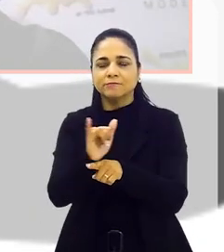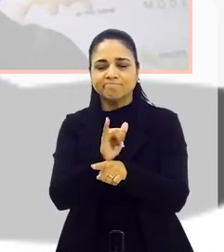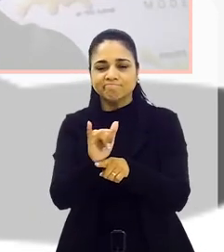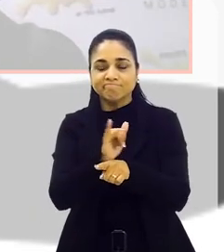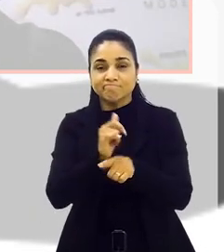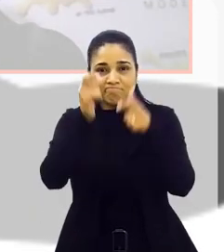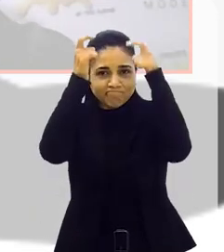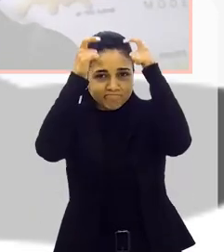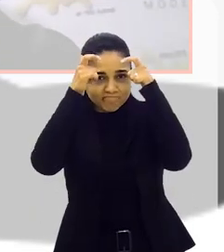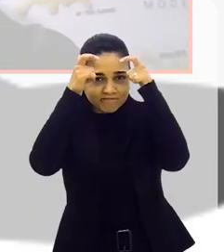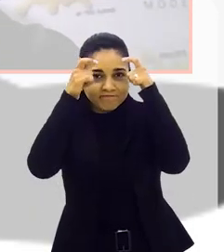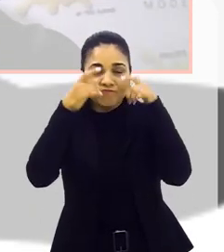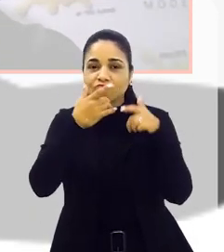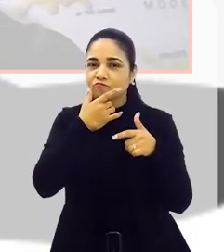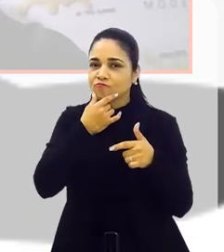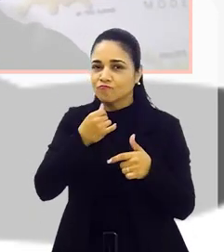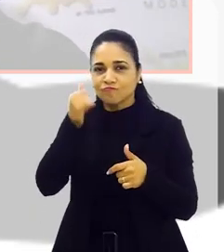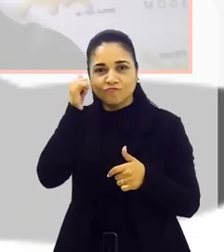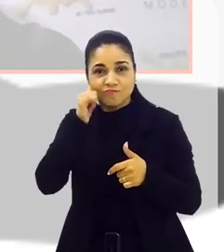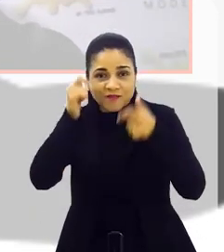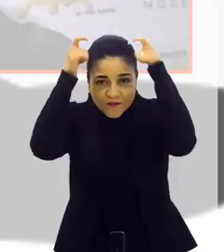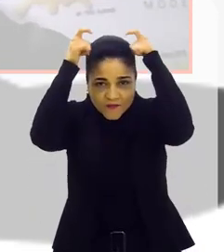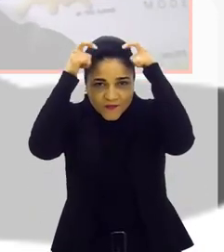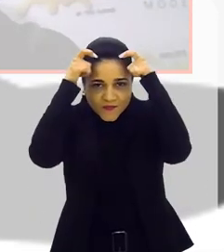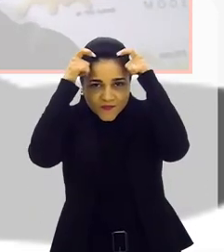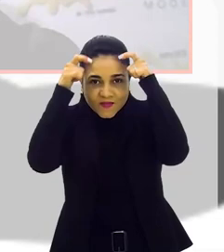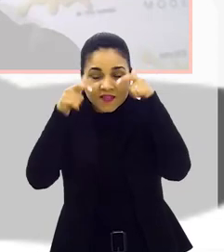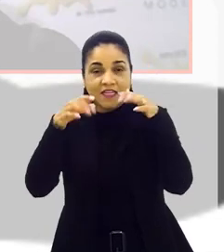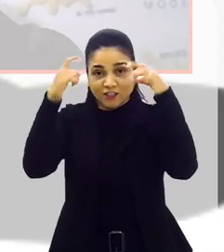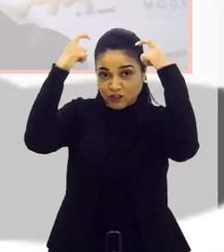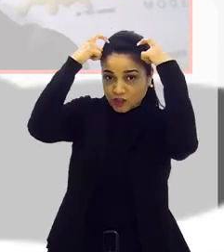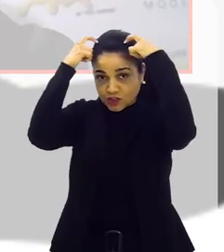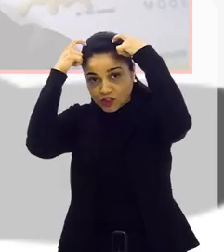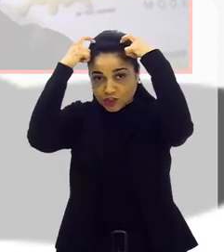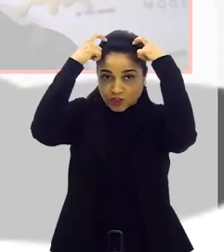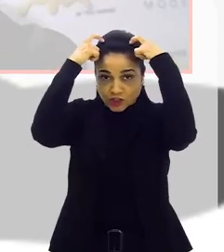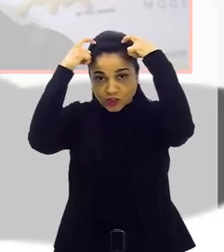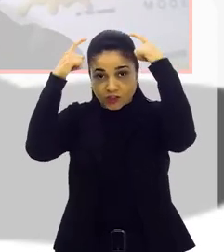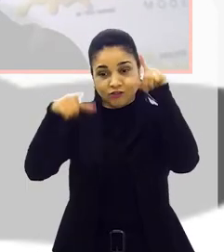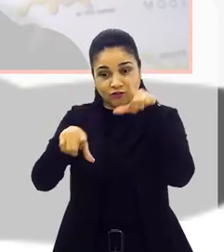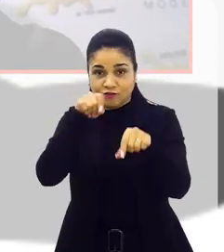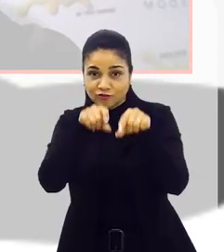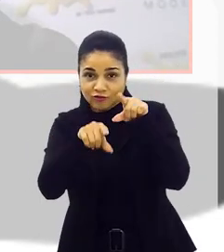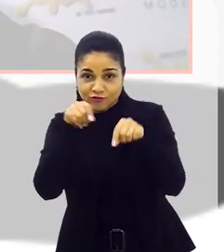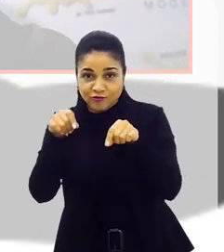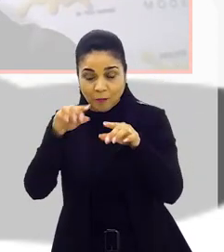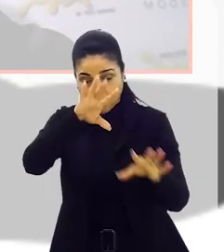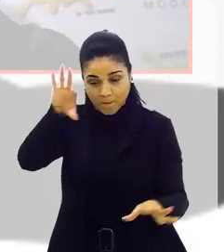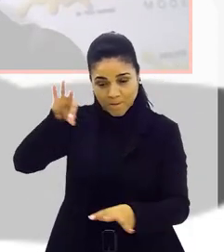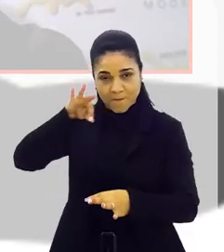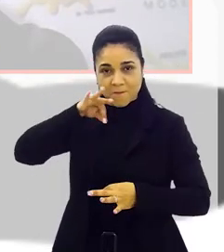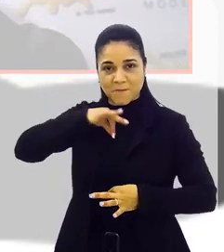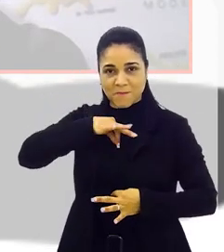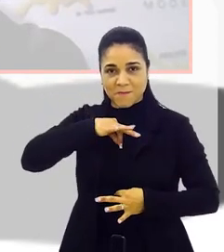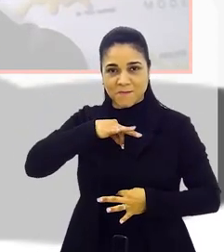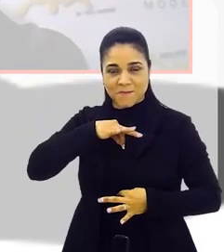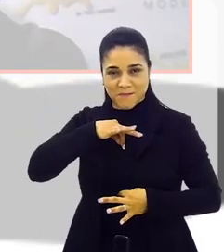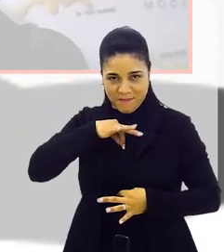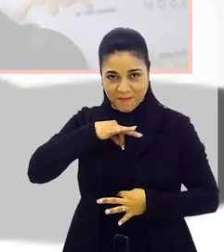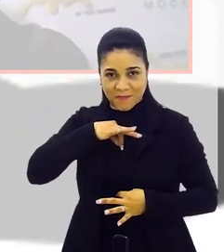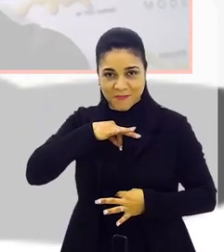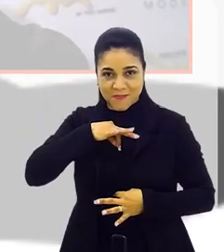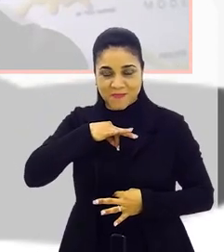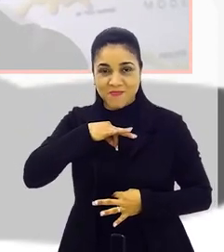lindo de atrair os príncipes e as princesas da Disney, faz cada um escolher o seu personagem mais